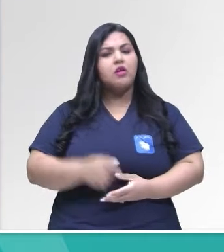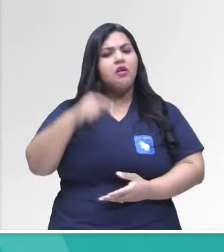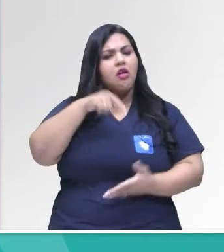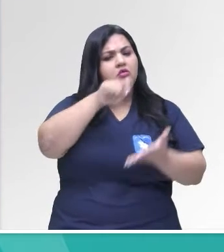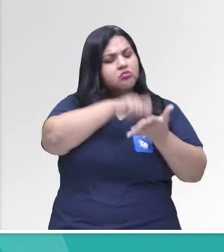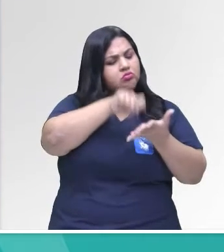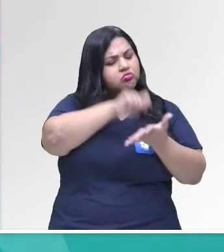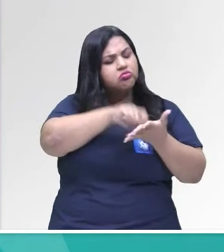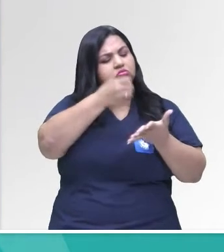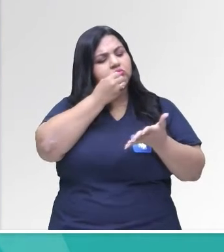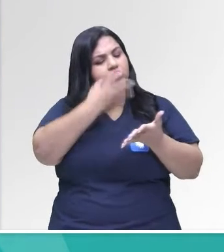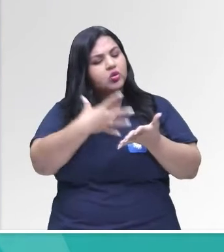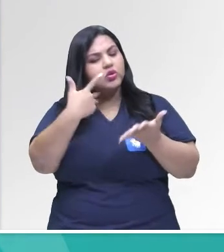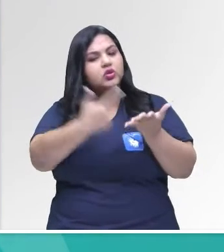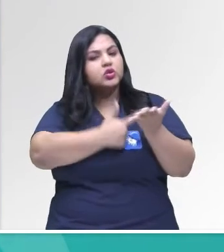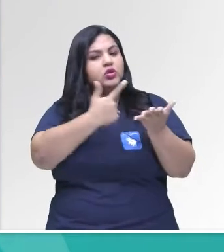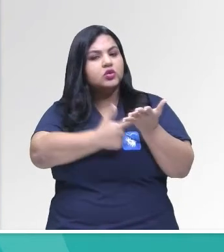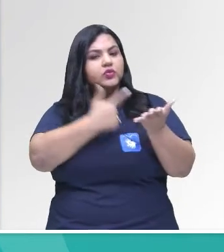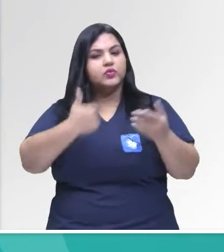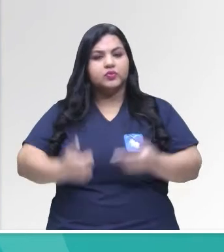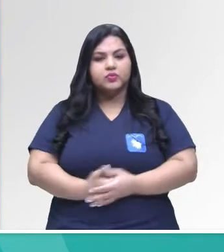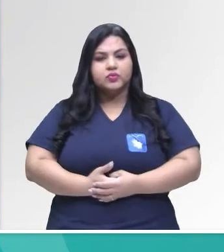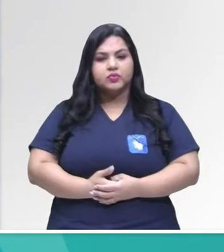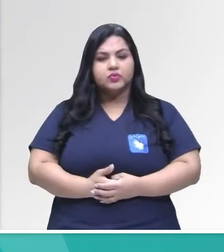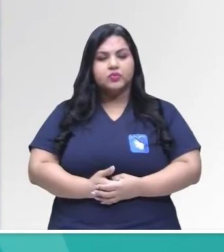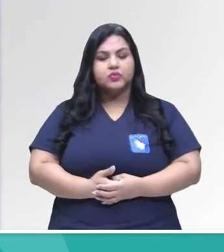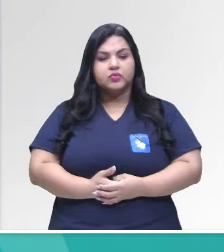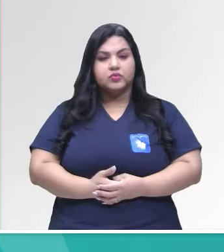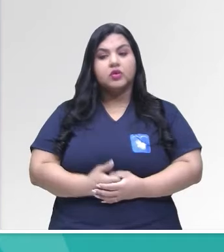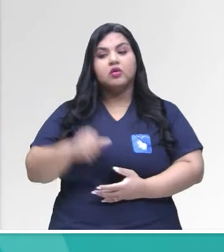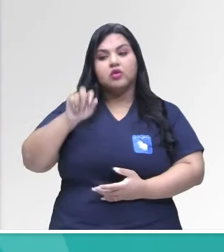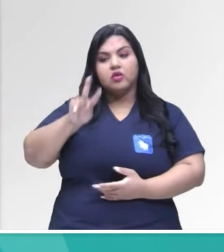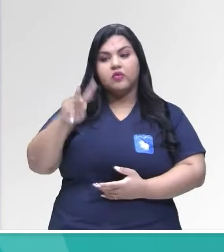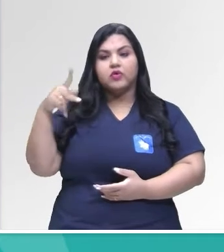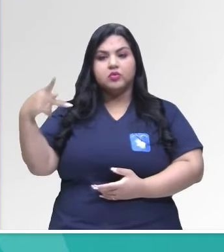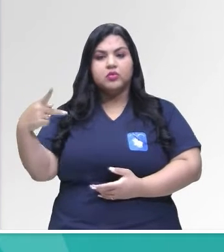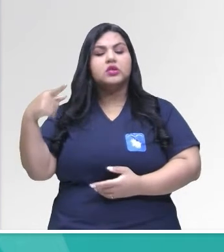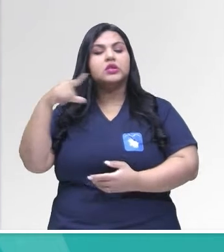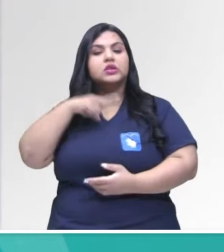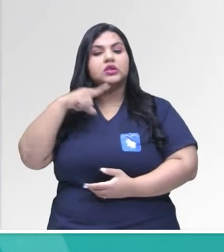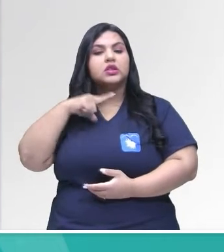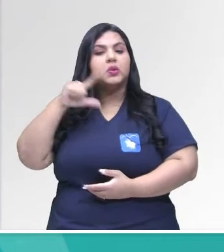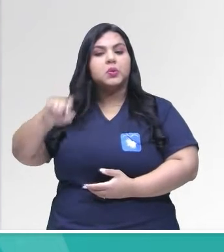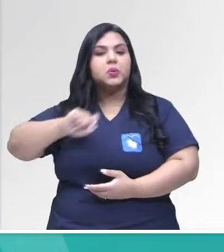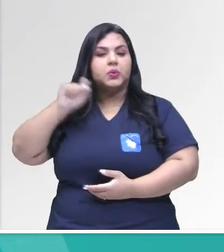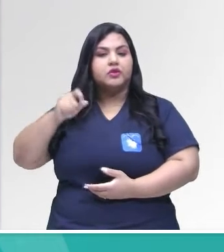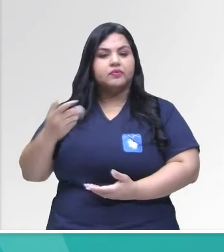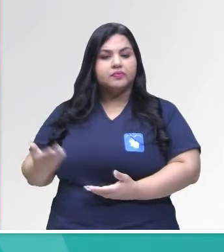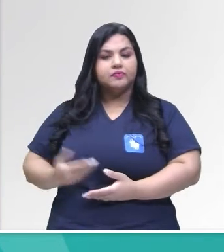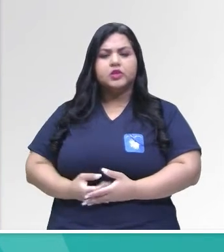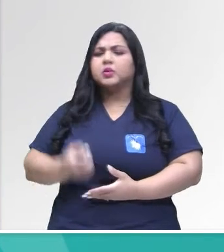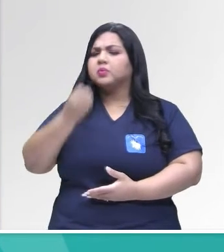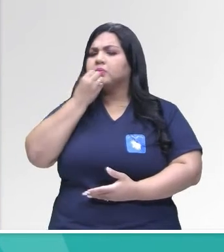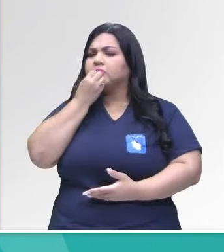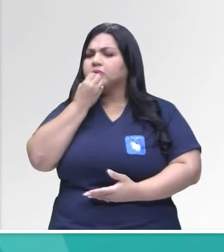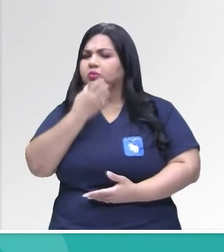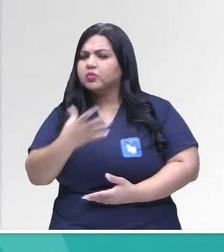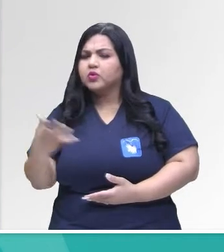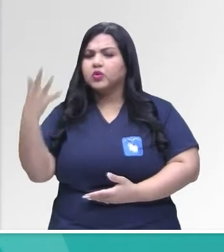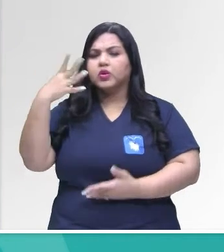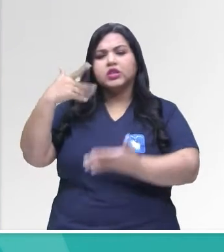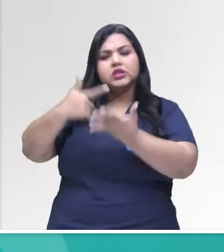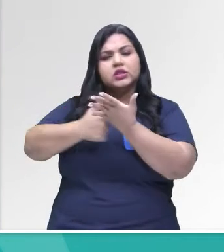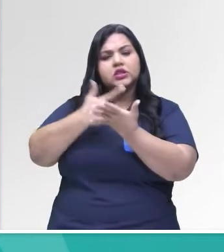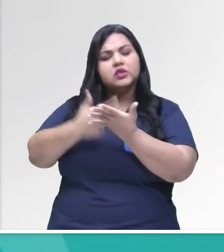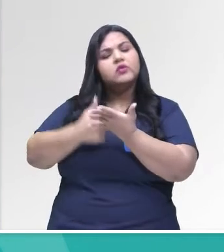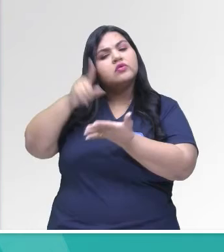escreve bons livros. Na voz passiva, eu tenho a seguinte oração. Good books are written